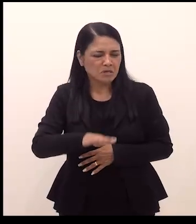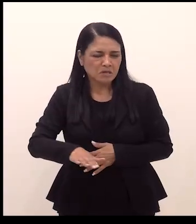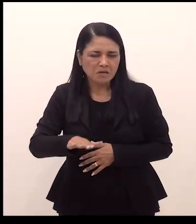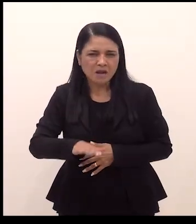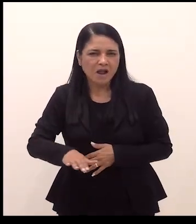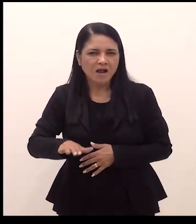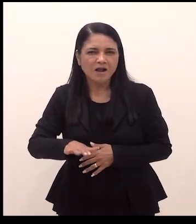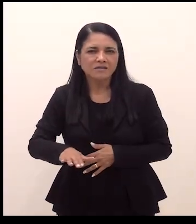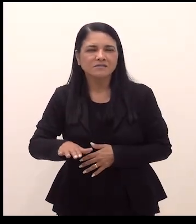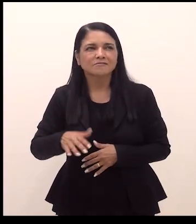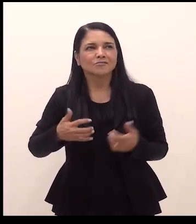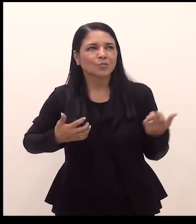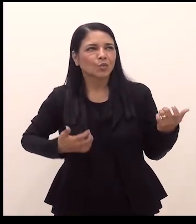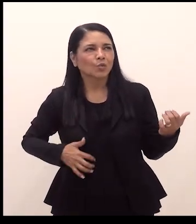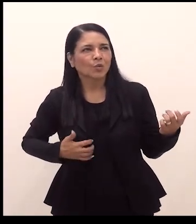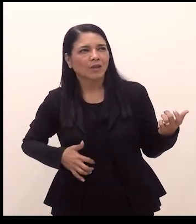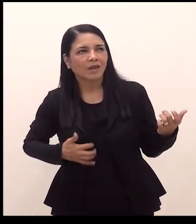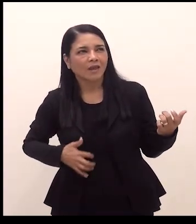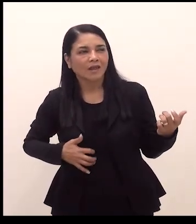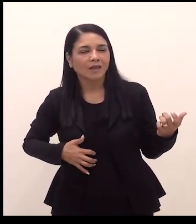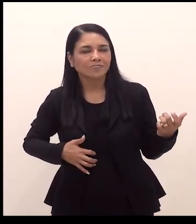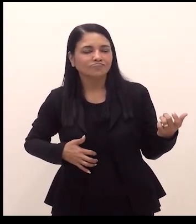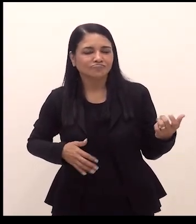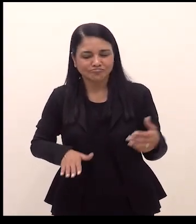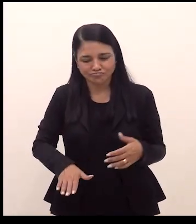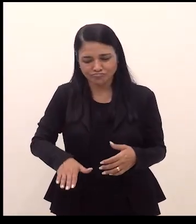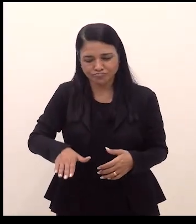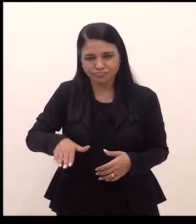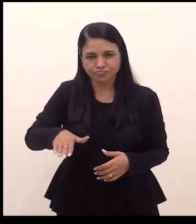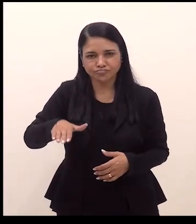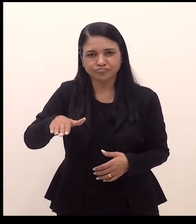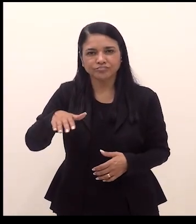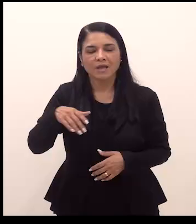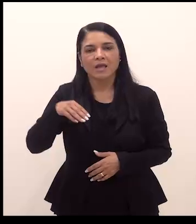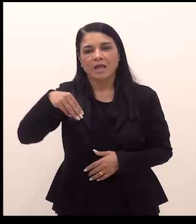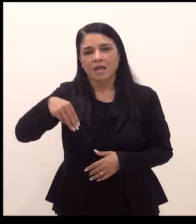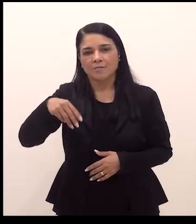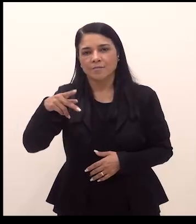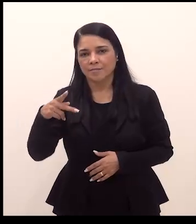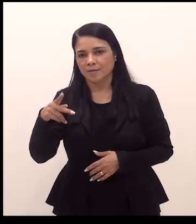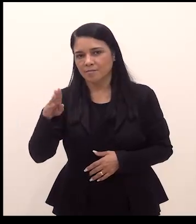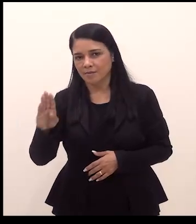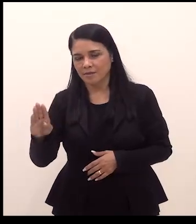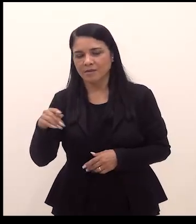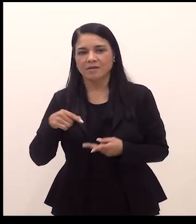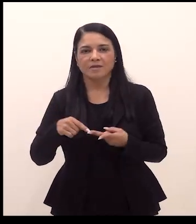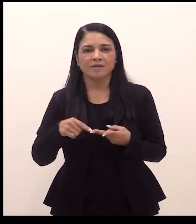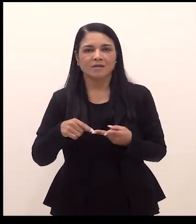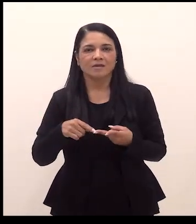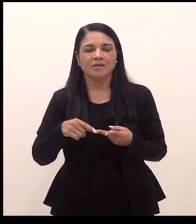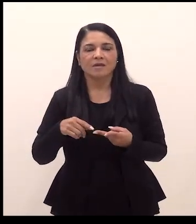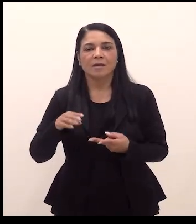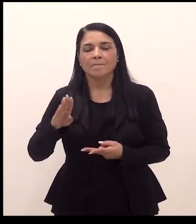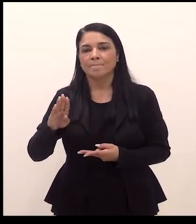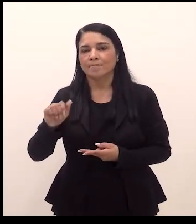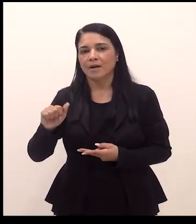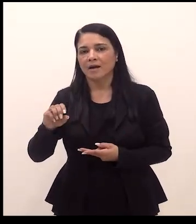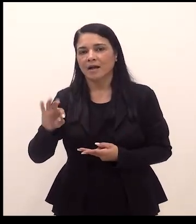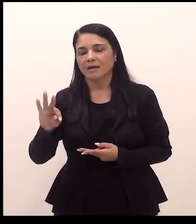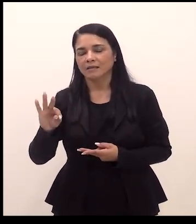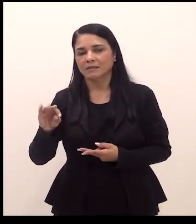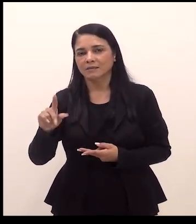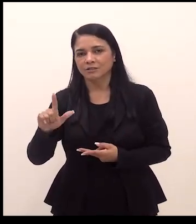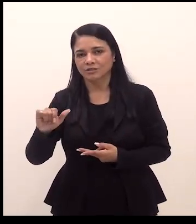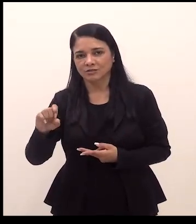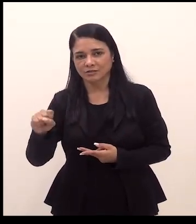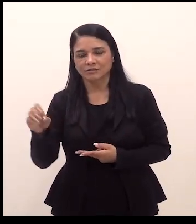Sim, desde criança, né? Como eu toquei novo, eu via muita MPB. Lembro muito de ouvir Tribalistas,